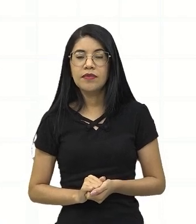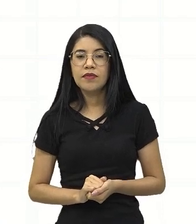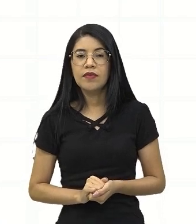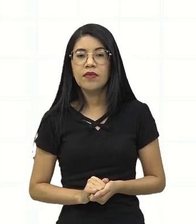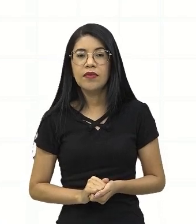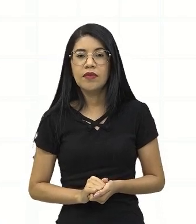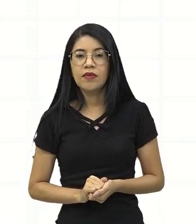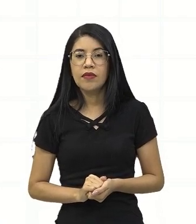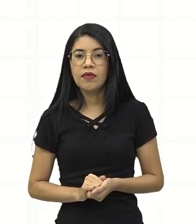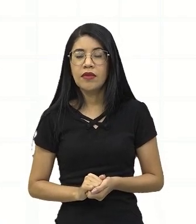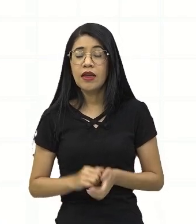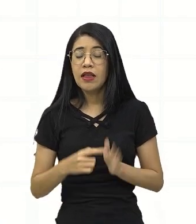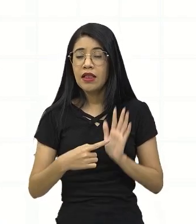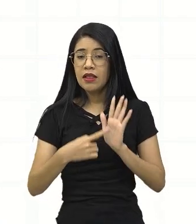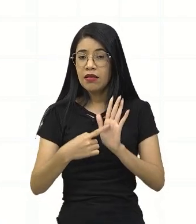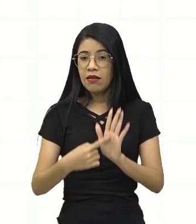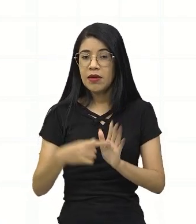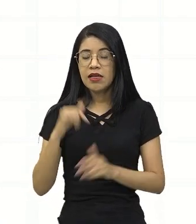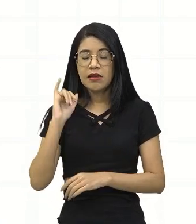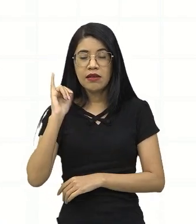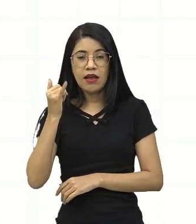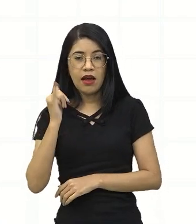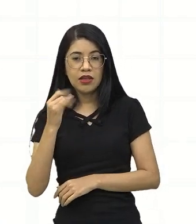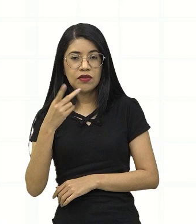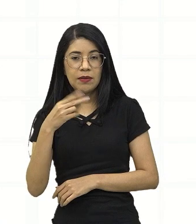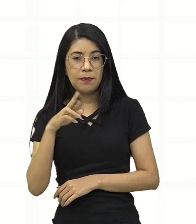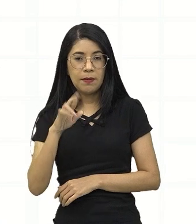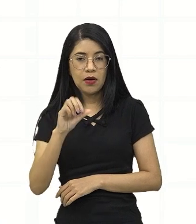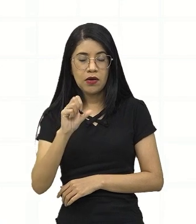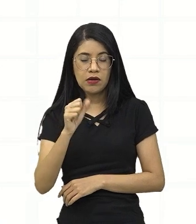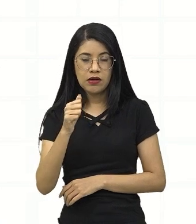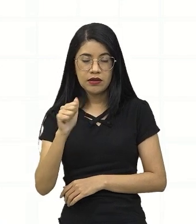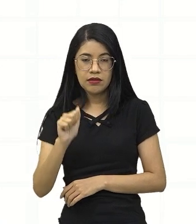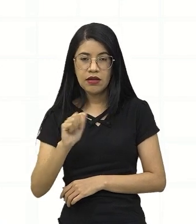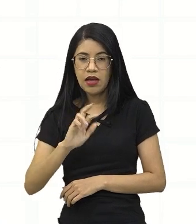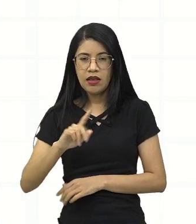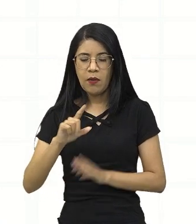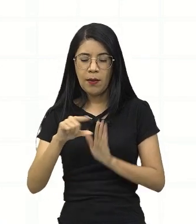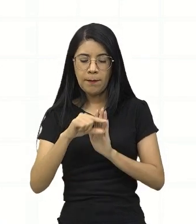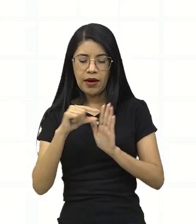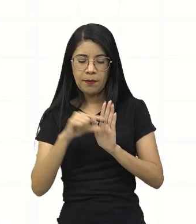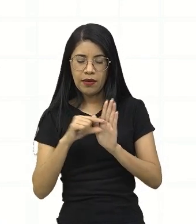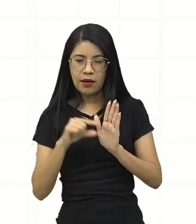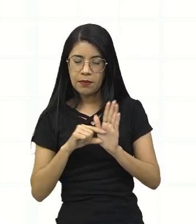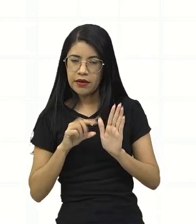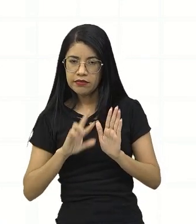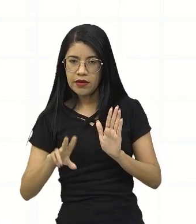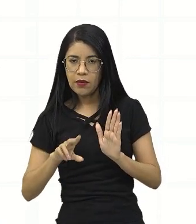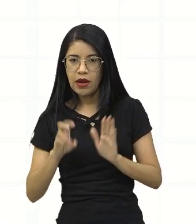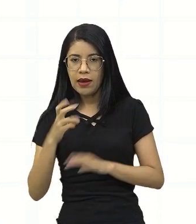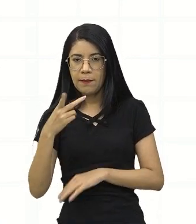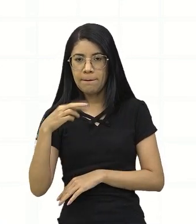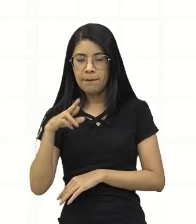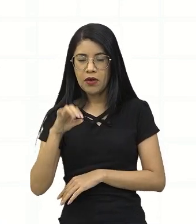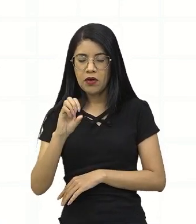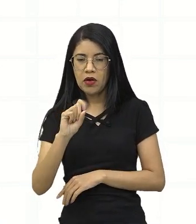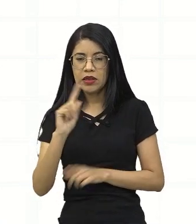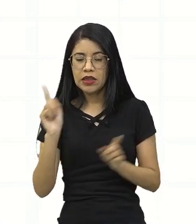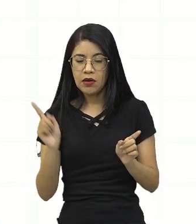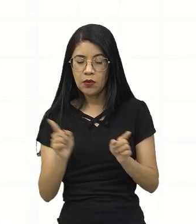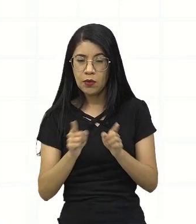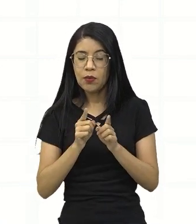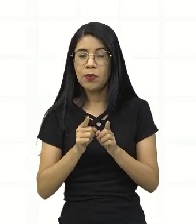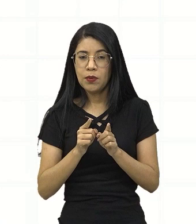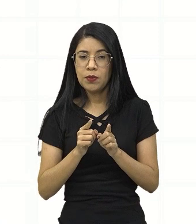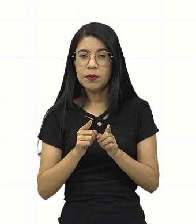vai apresentar a narrativa em prosa, você já sabe, não é em verso, é em prosa, não é? Ela é curta, de curta